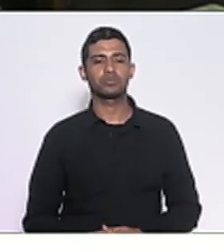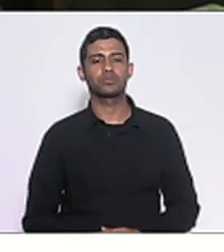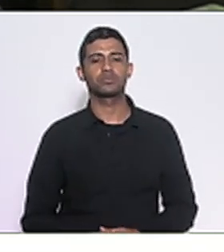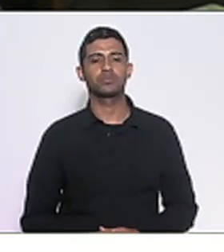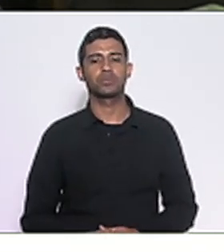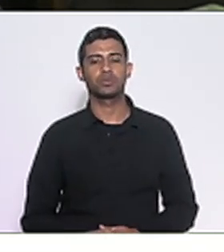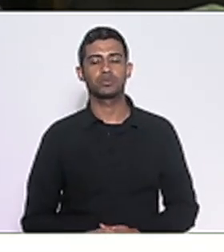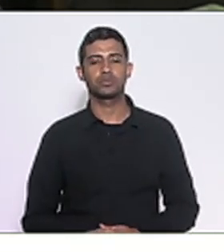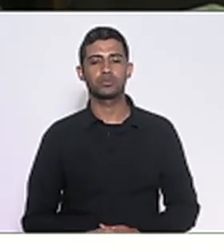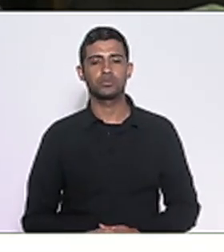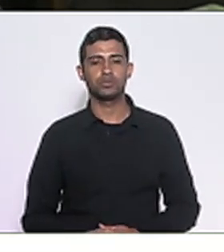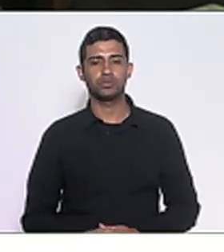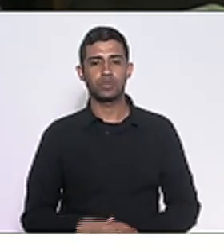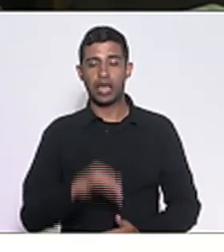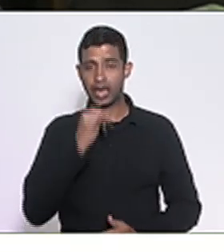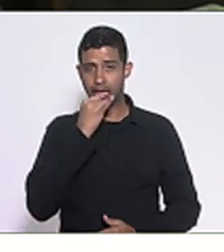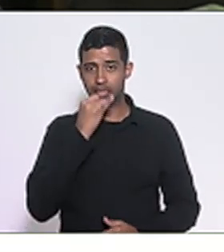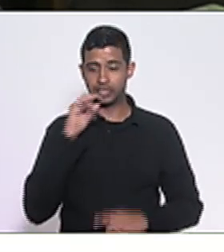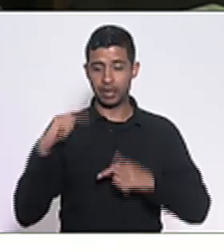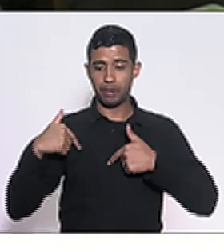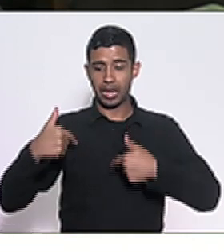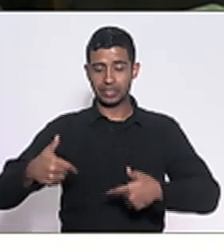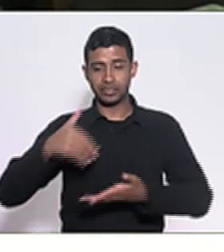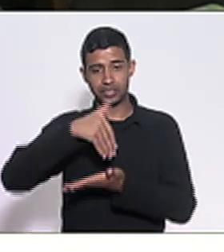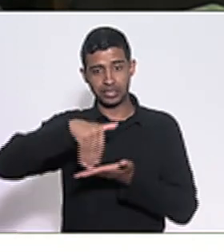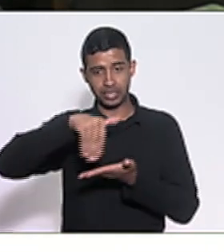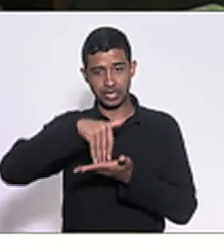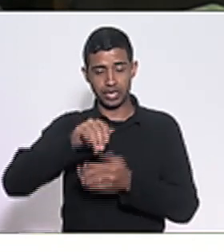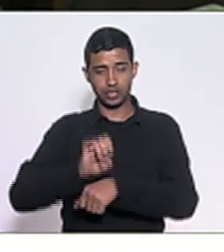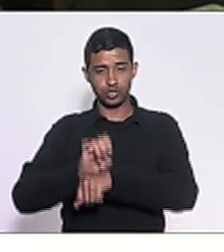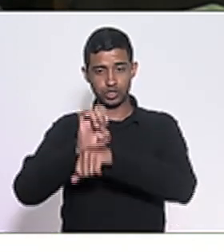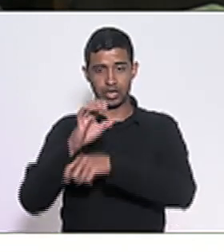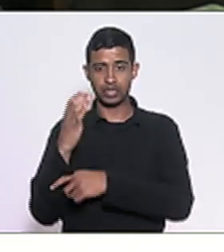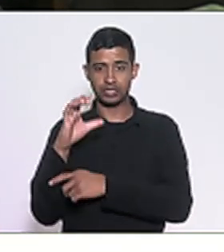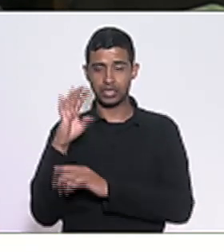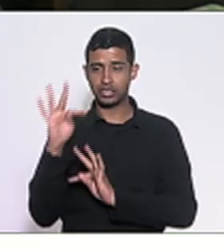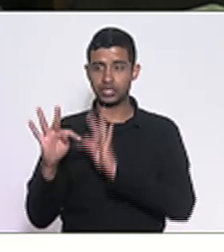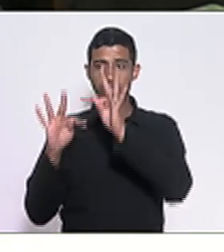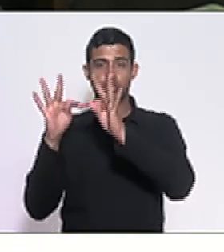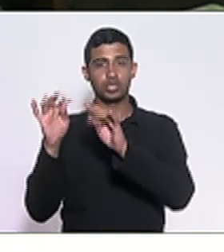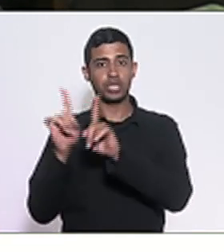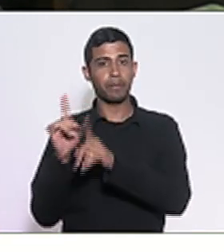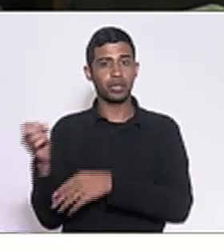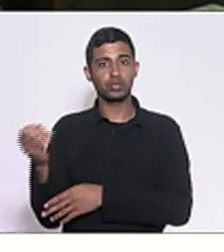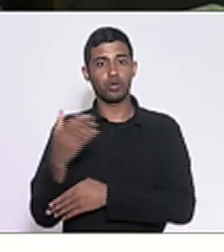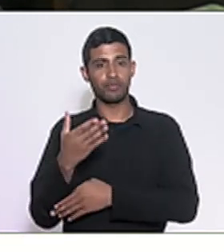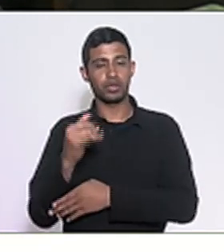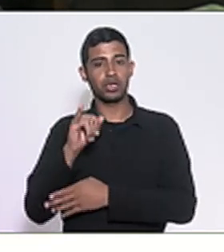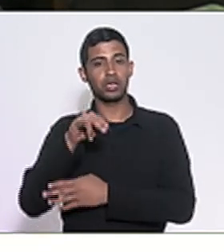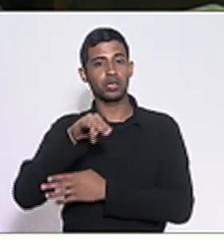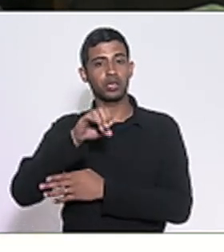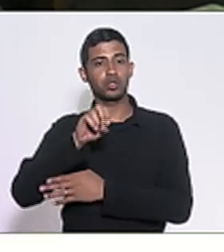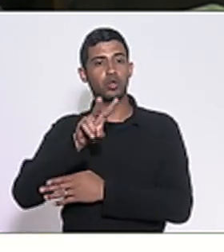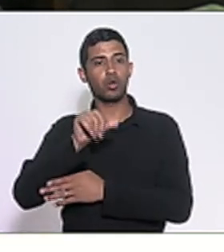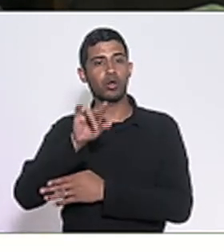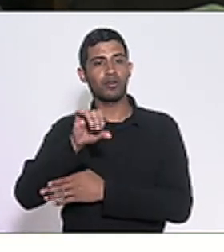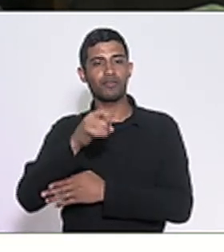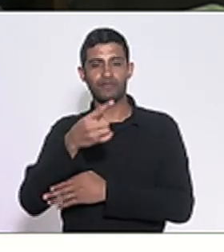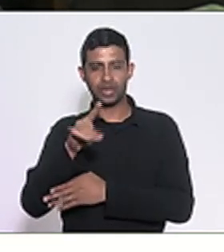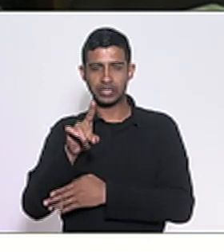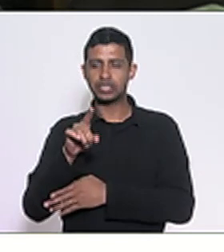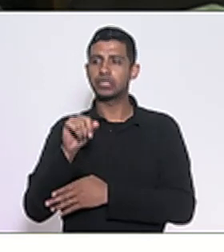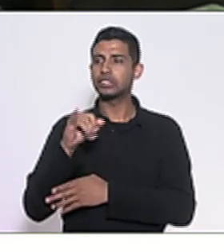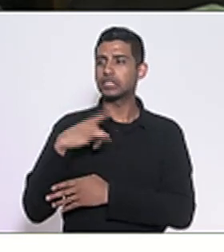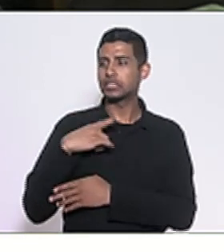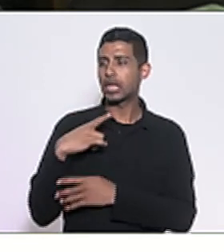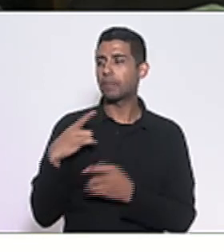com as ações da Secretaria de Estado de Ciência, Tecnologia e Inovação, se há algum tipo de articulação, parceria